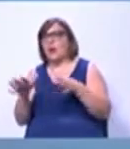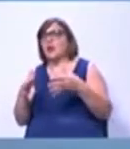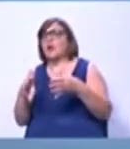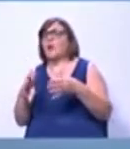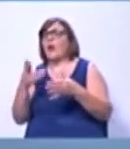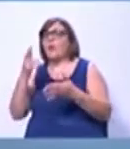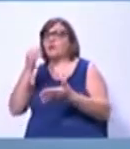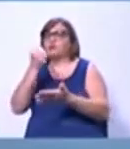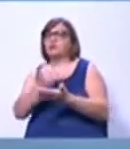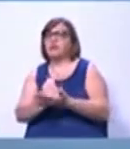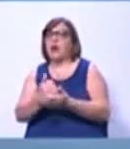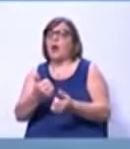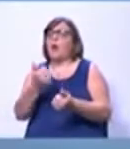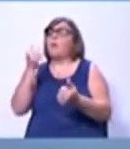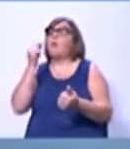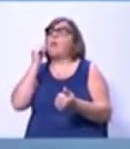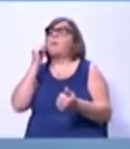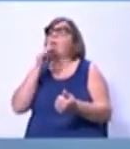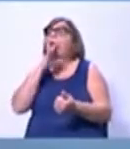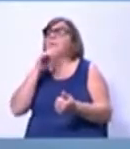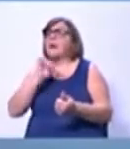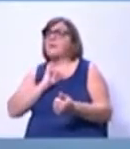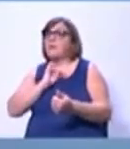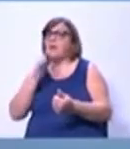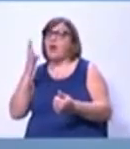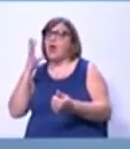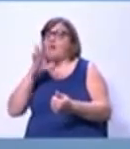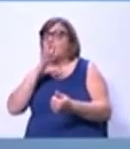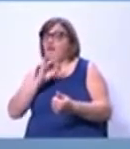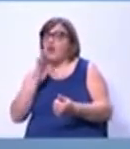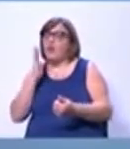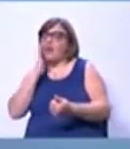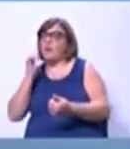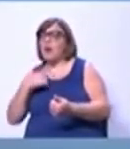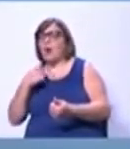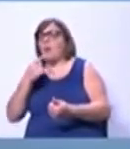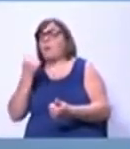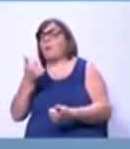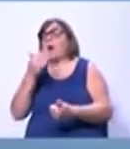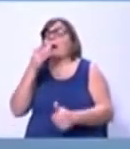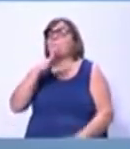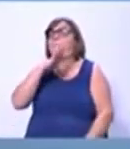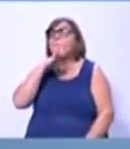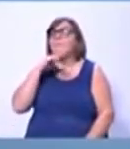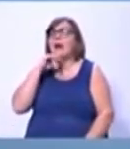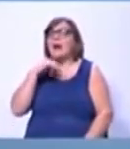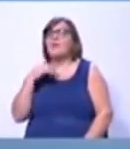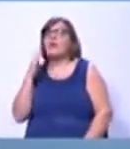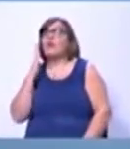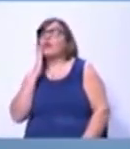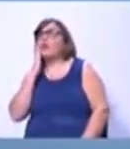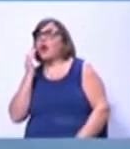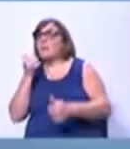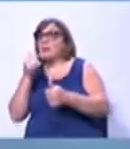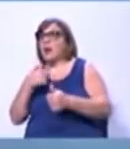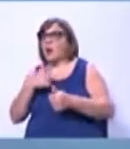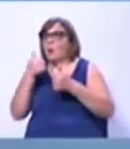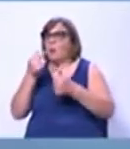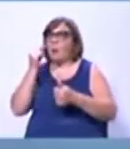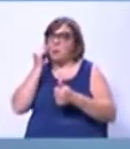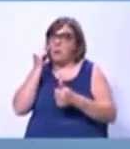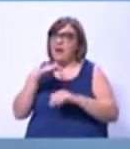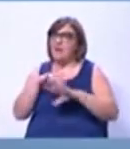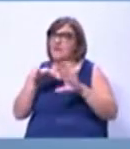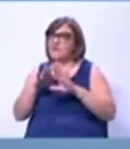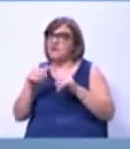fosse um selo de boa parentalidade, não é? Se o meu filho dorme bem, quer dizer que eu estou a ser boa mãe. Se o meu filho dorme bem, quer dizer que eu estou a ser bom pai. Estou a